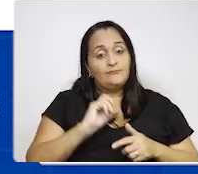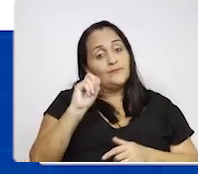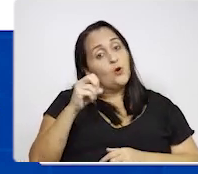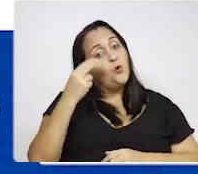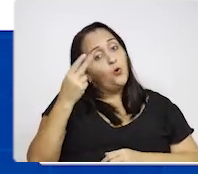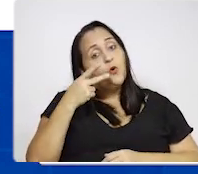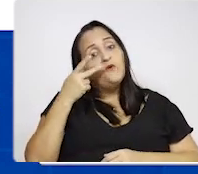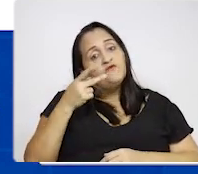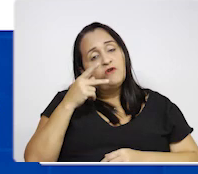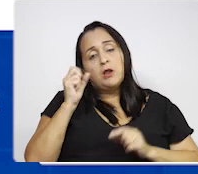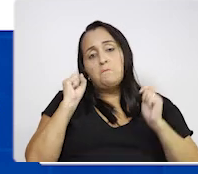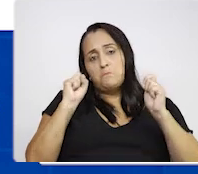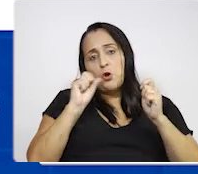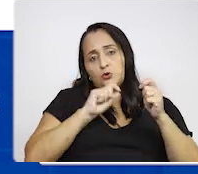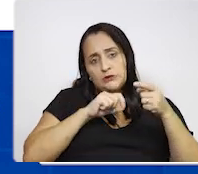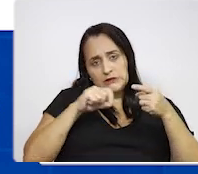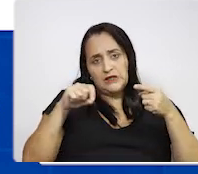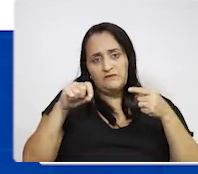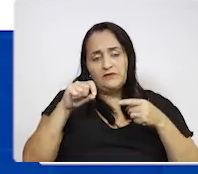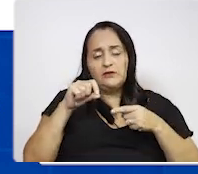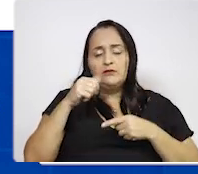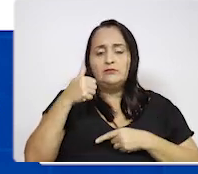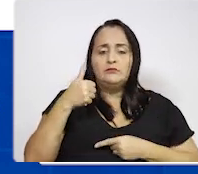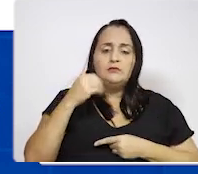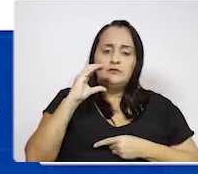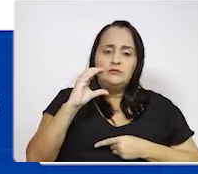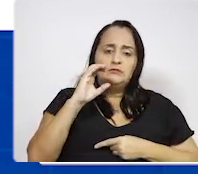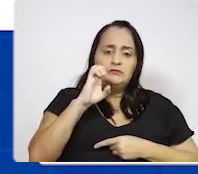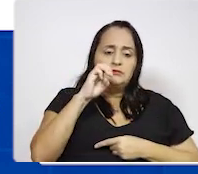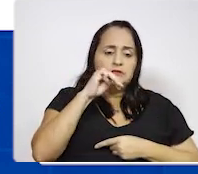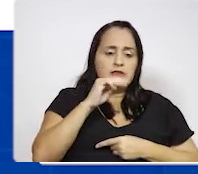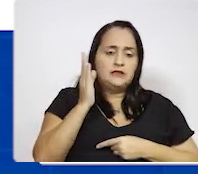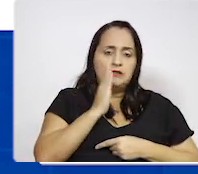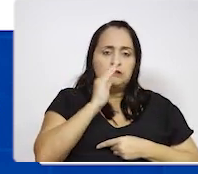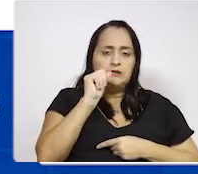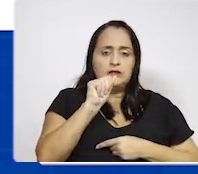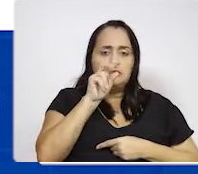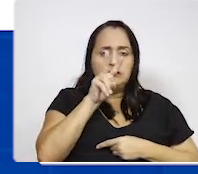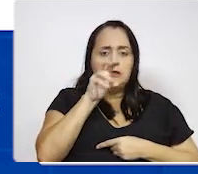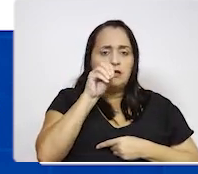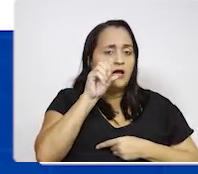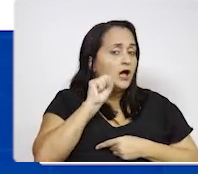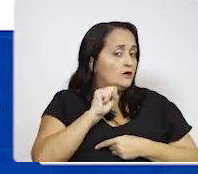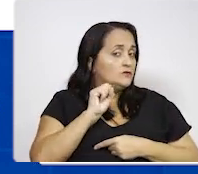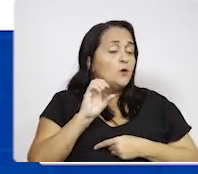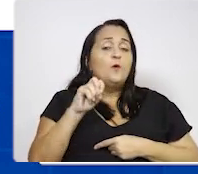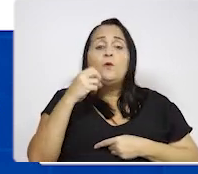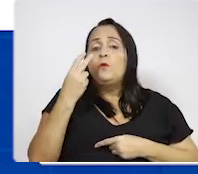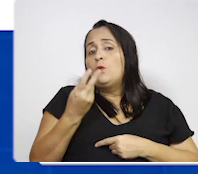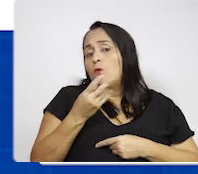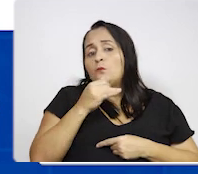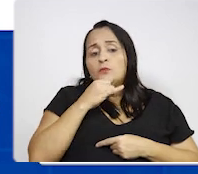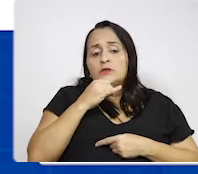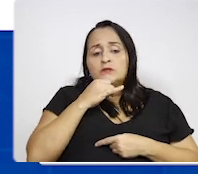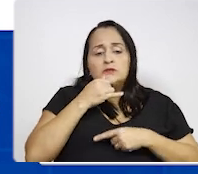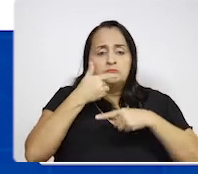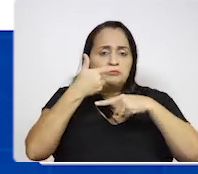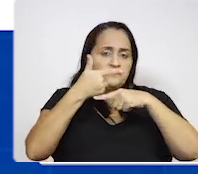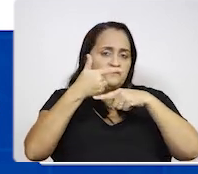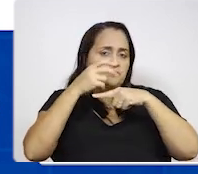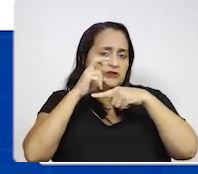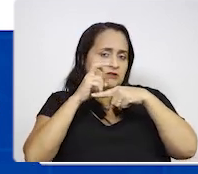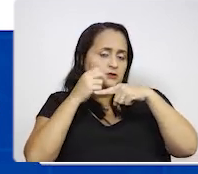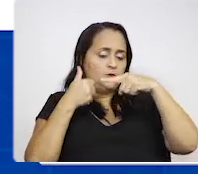centavos. Quando você fala 25%, é a mesma coisa de você estar falando 25 por